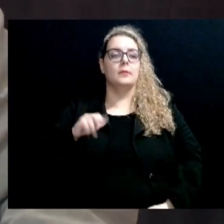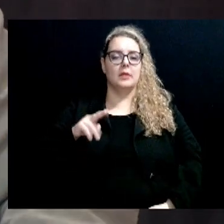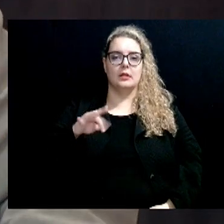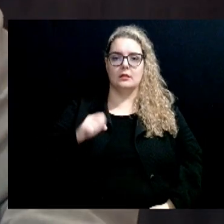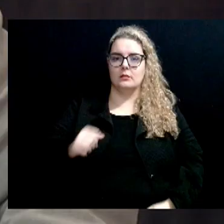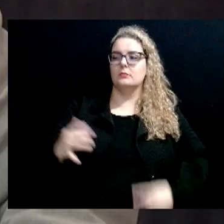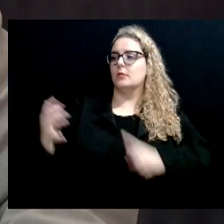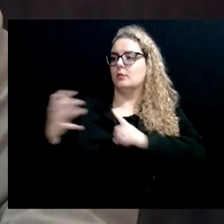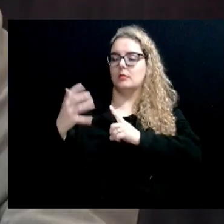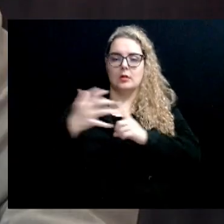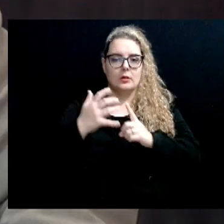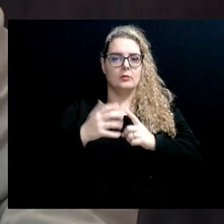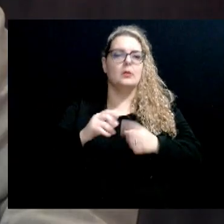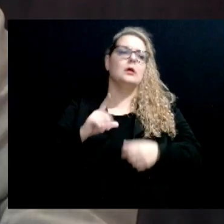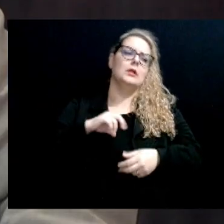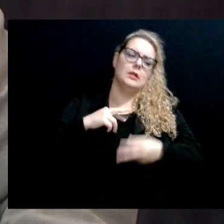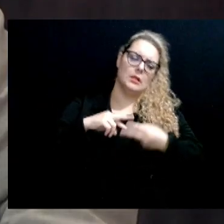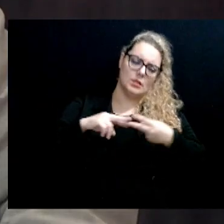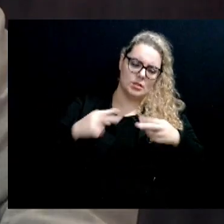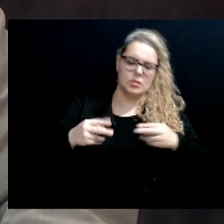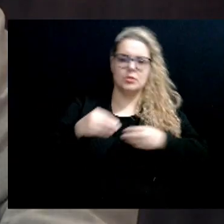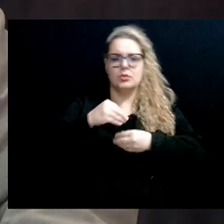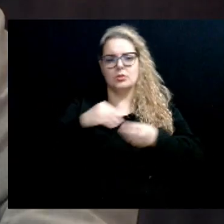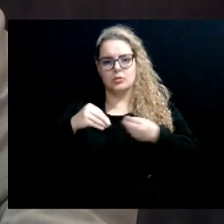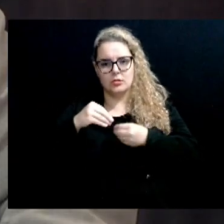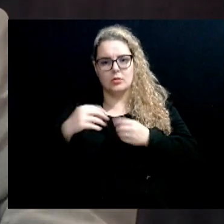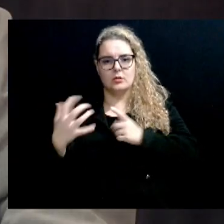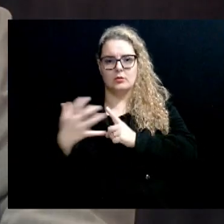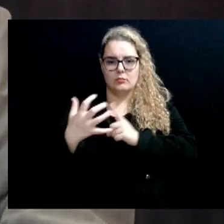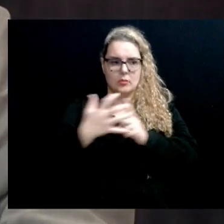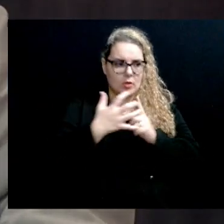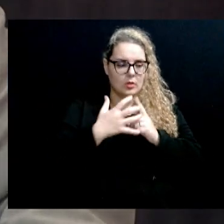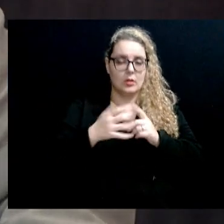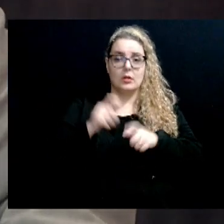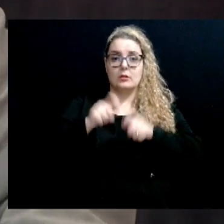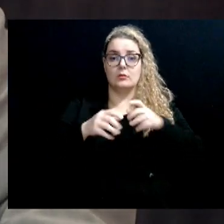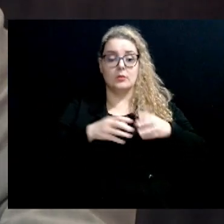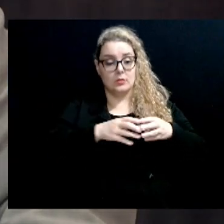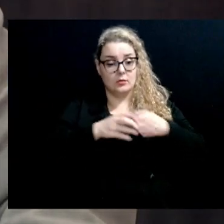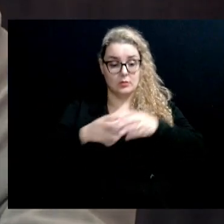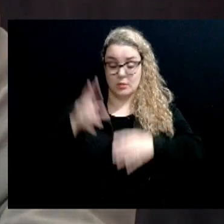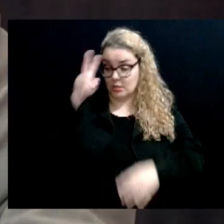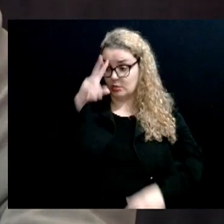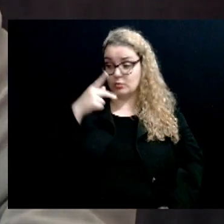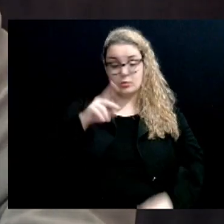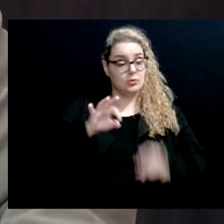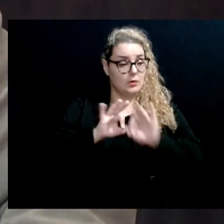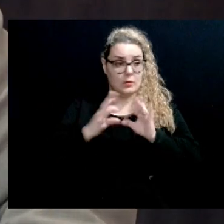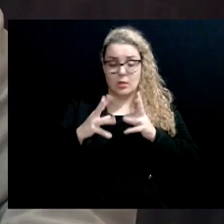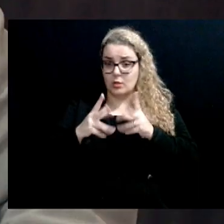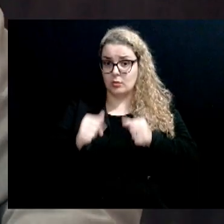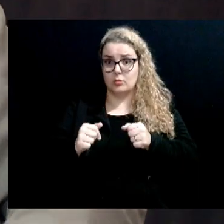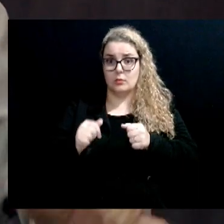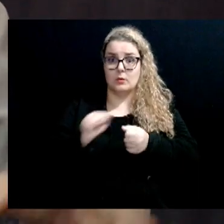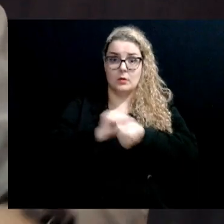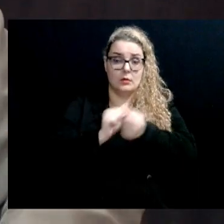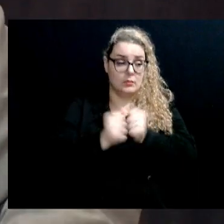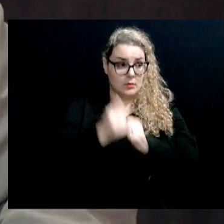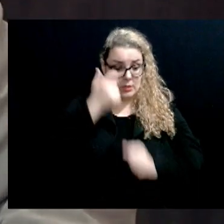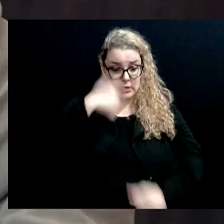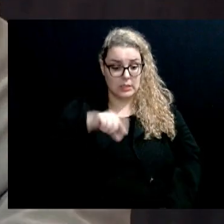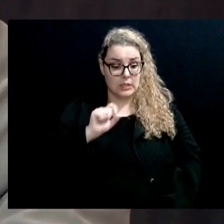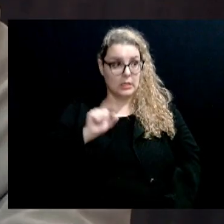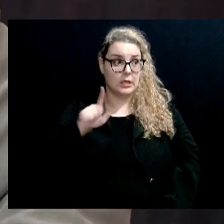envolvidos, mas o ambiente em si, o lugar, as pessoas que você convive, a sua história, a sua família, tudo isso, ele vai moldar quem você é. E eu